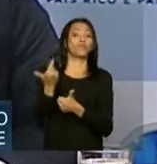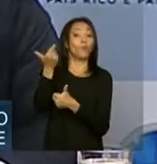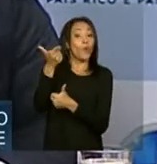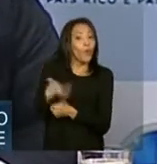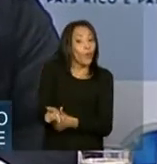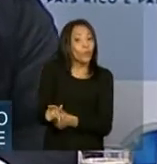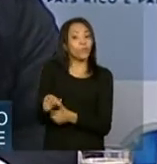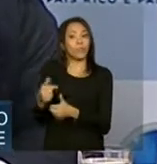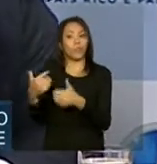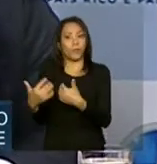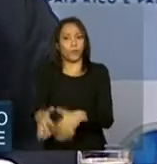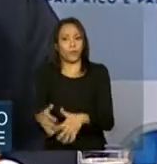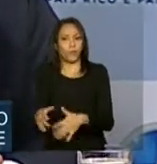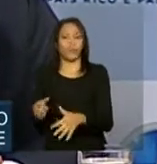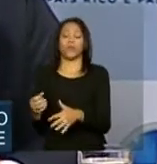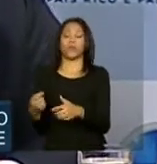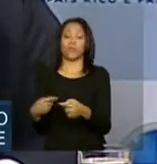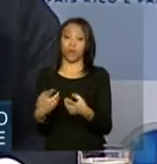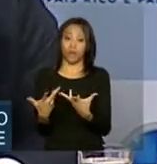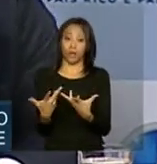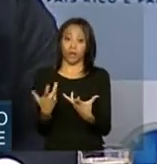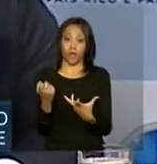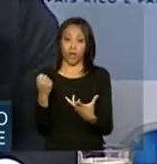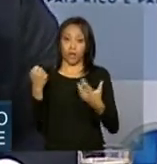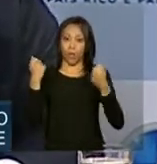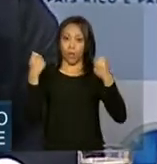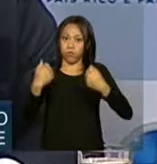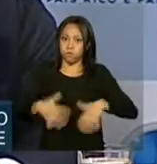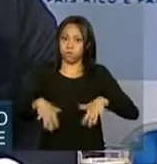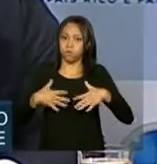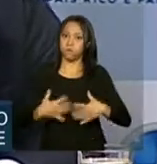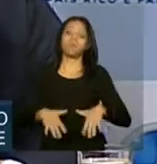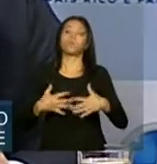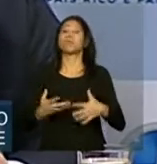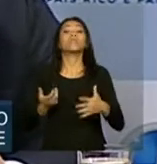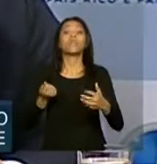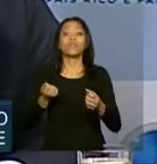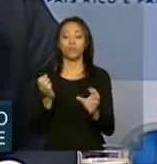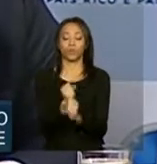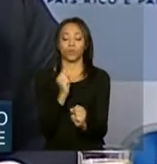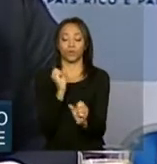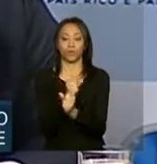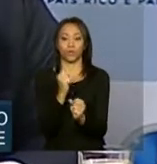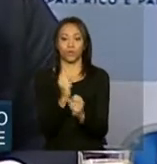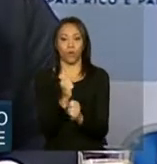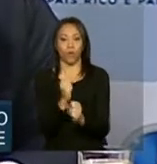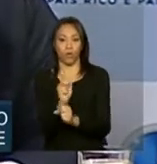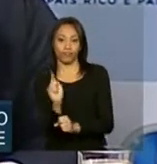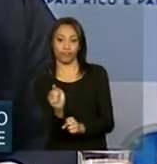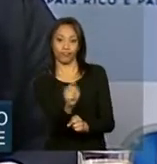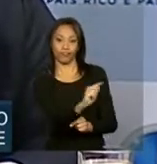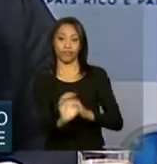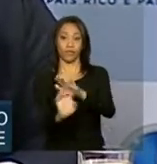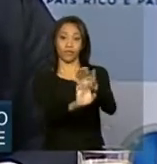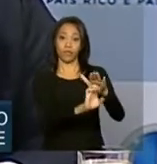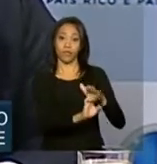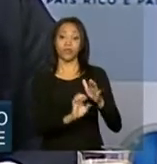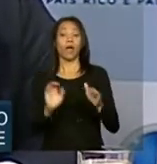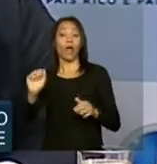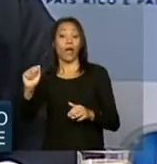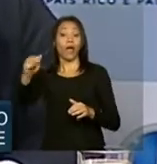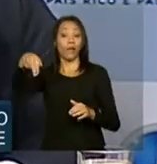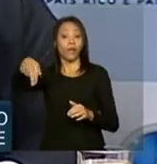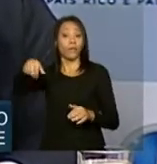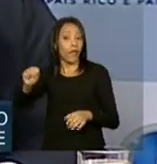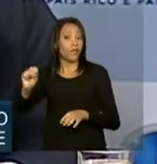terapias venosas, então o impacto, né, sobre as contas das operadoras, a agência só vai medir